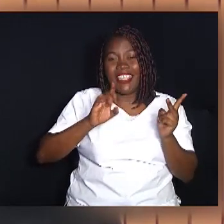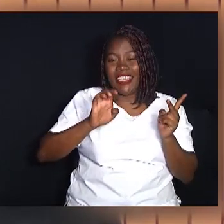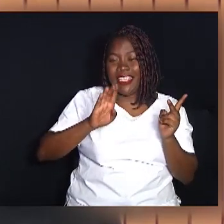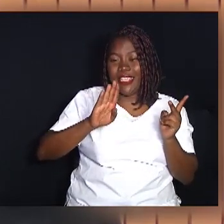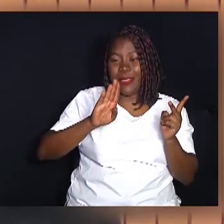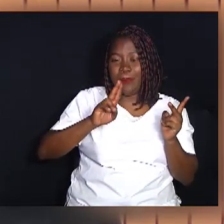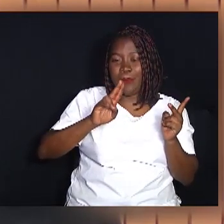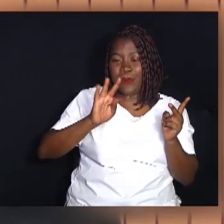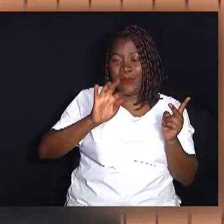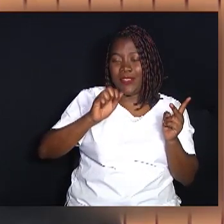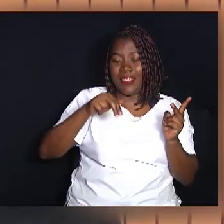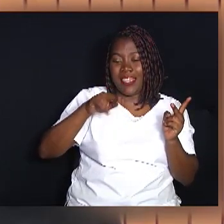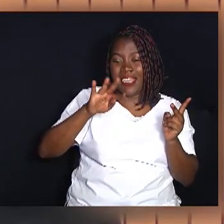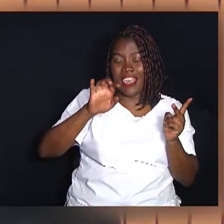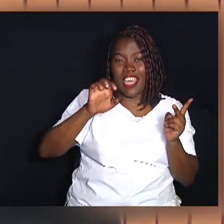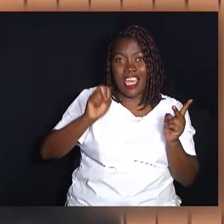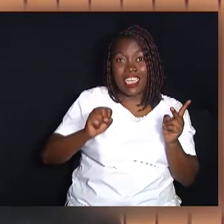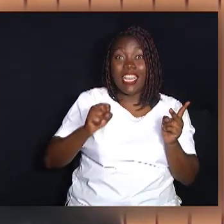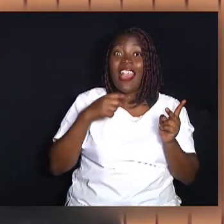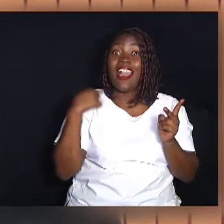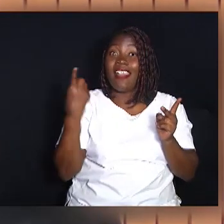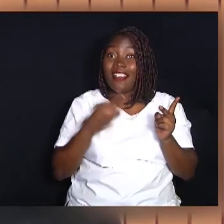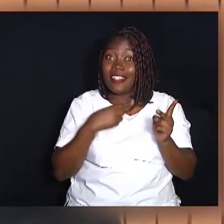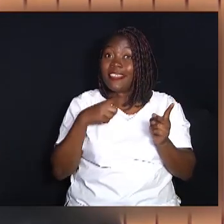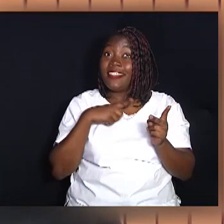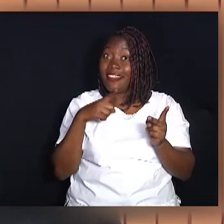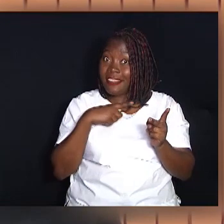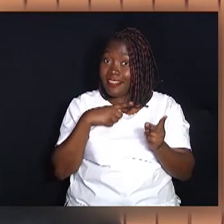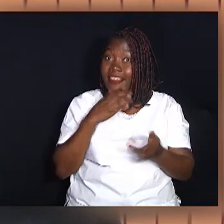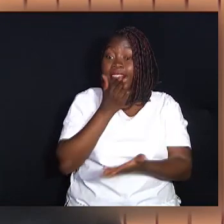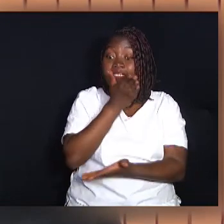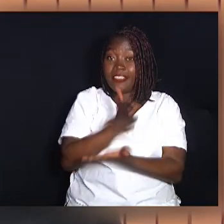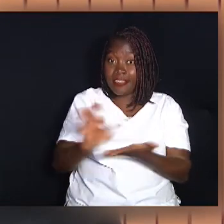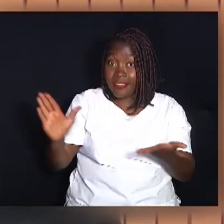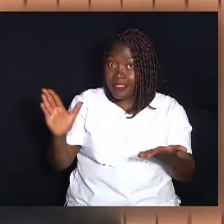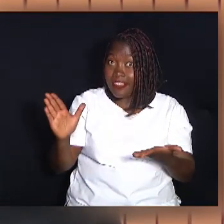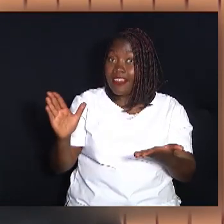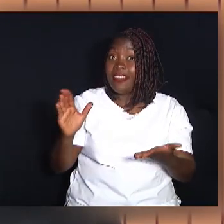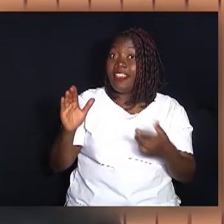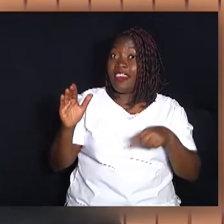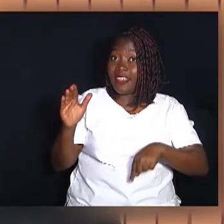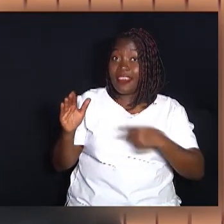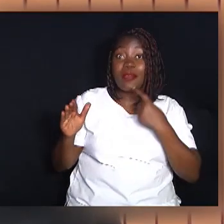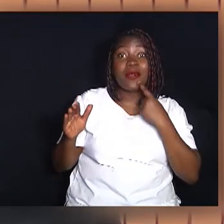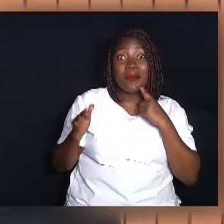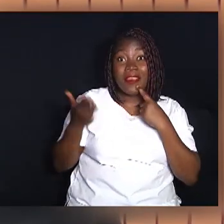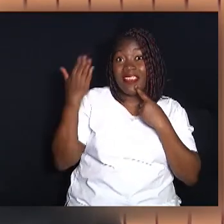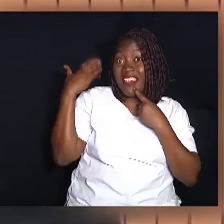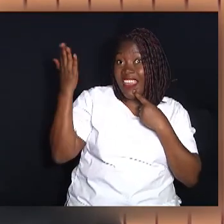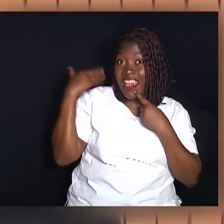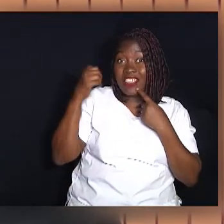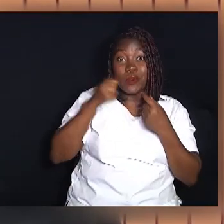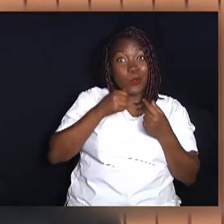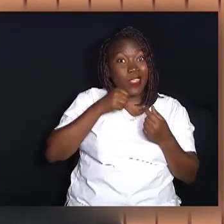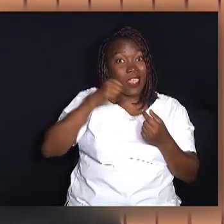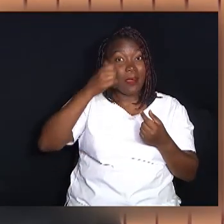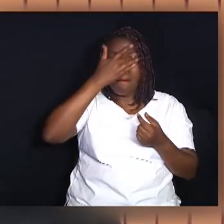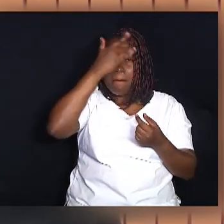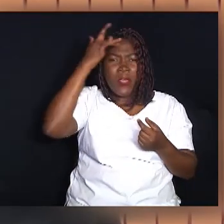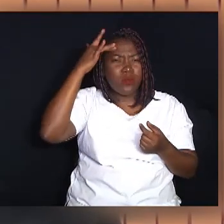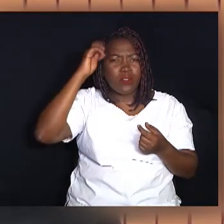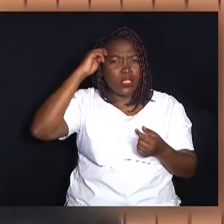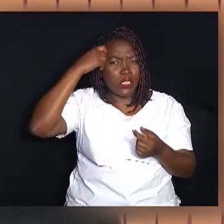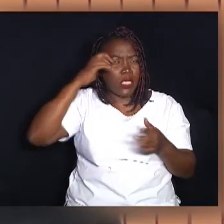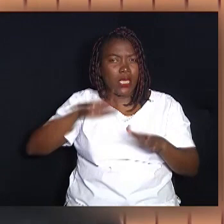fato da gente ainda ter um apartheid aqui em Campinas na época, onde as mulheres negras, onde as pessoas negras, de um modo